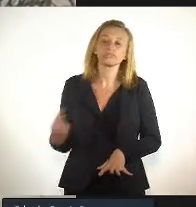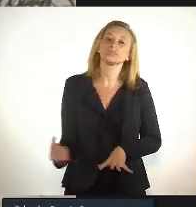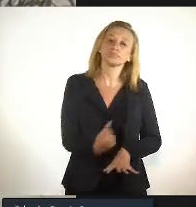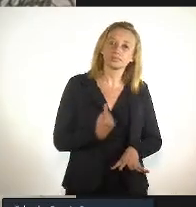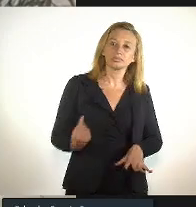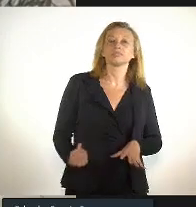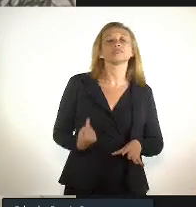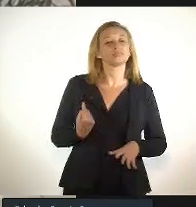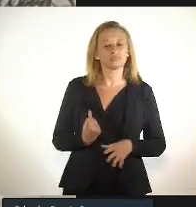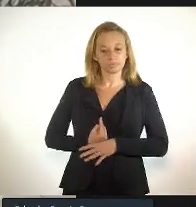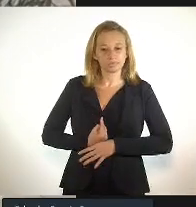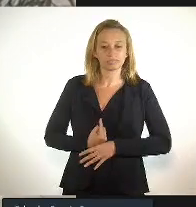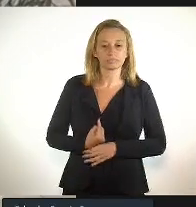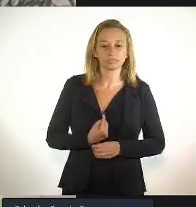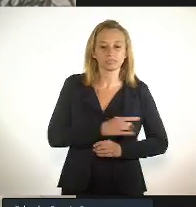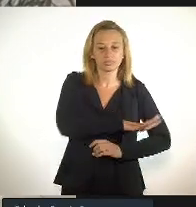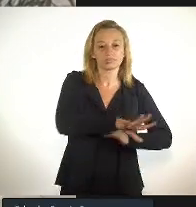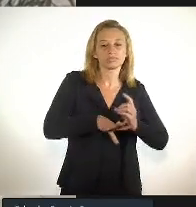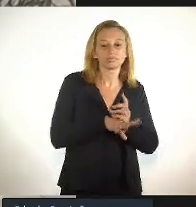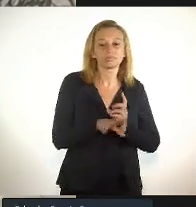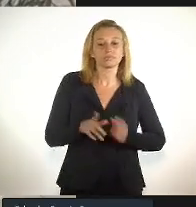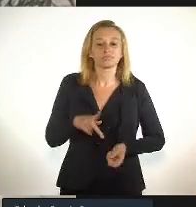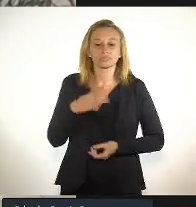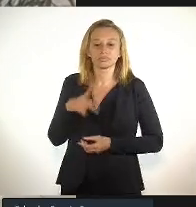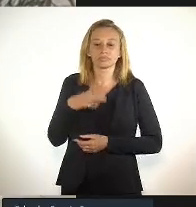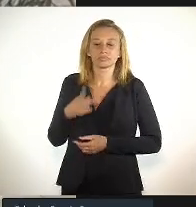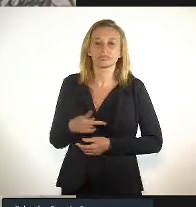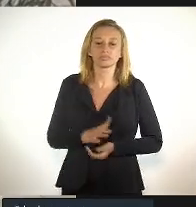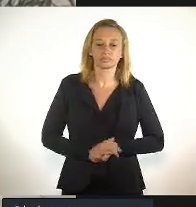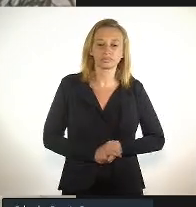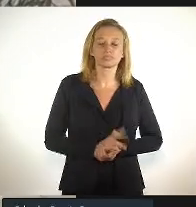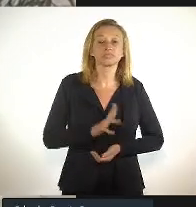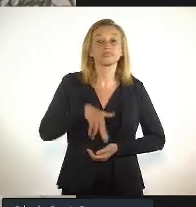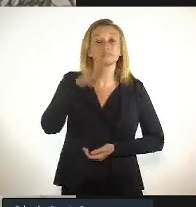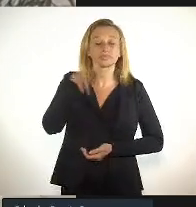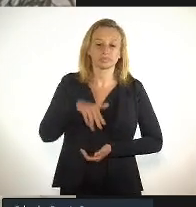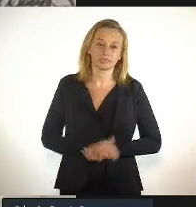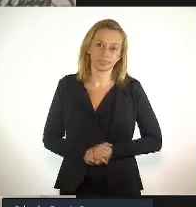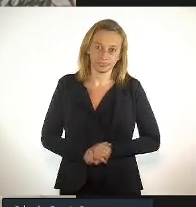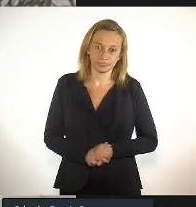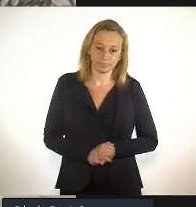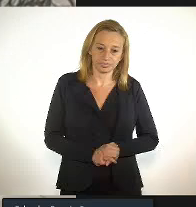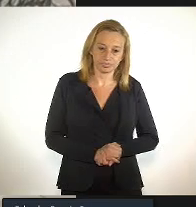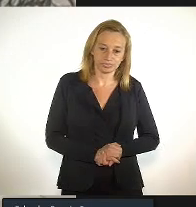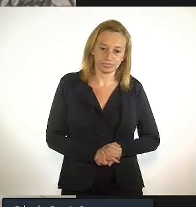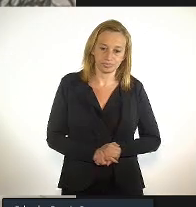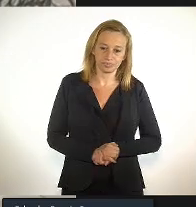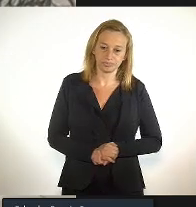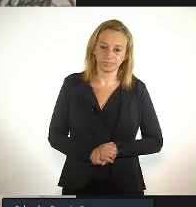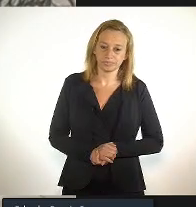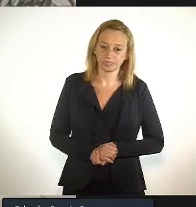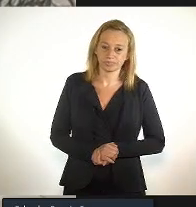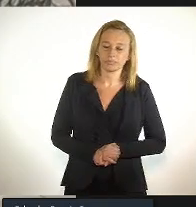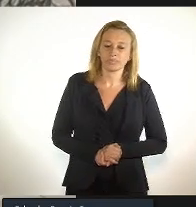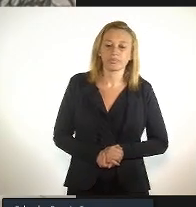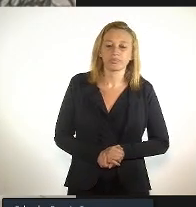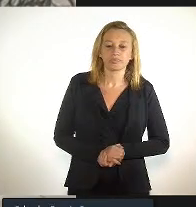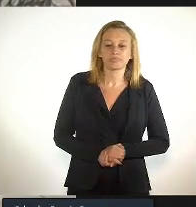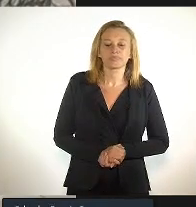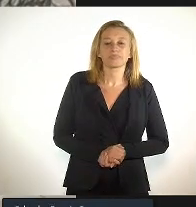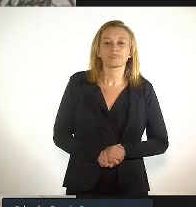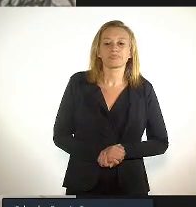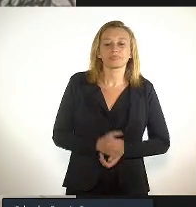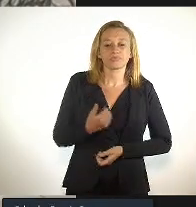sociedade quando se coloca aí completamente aquém daquilo que deveríamos